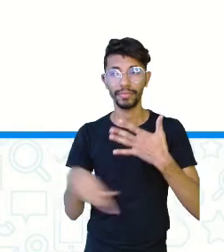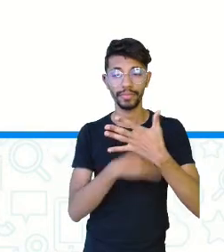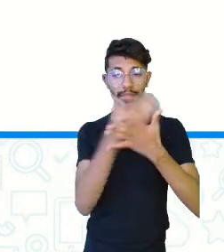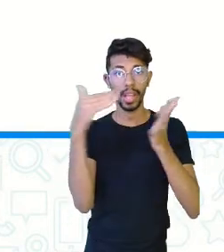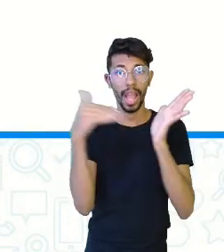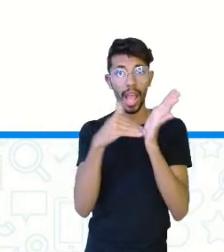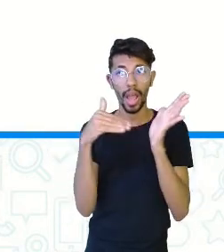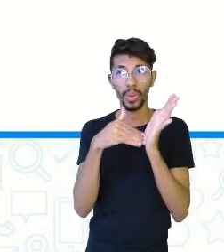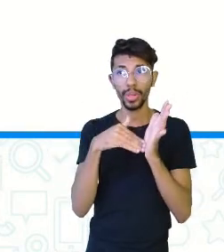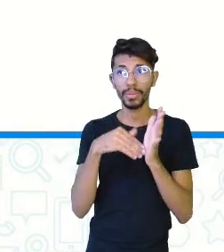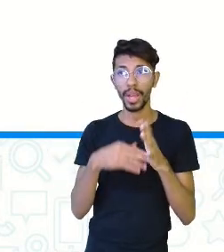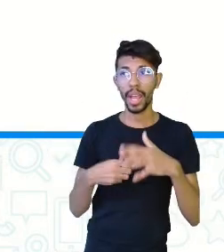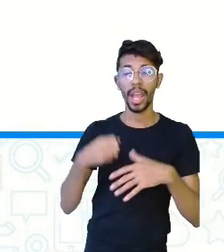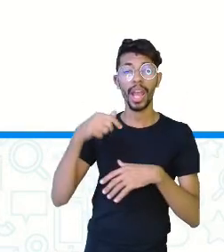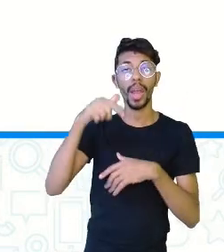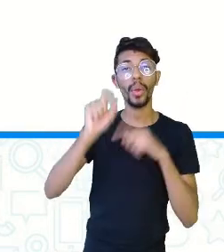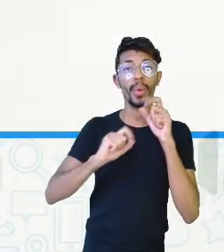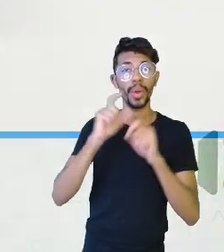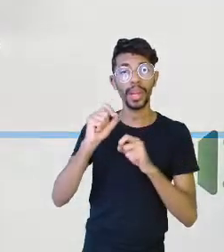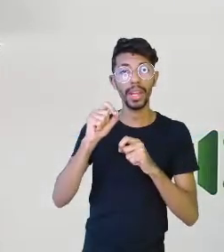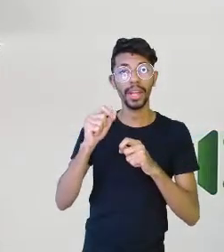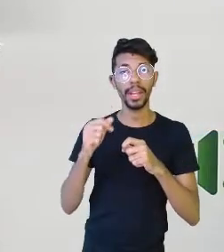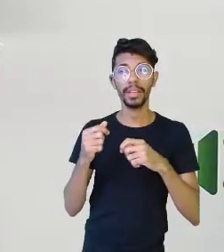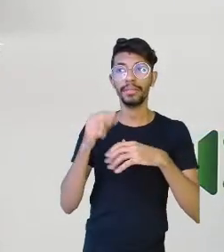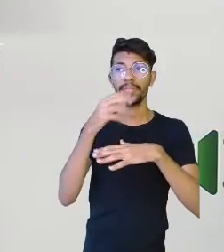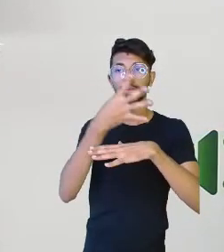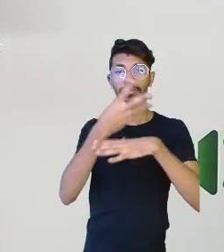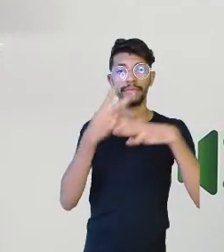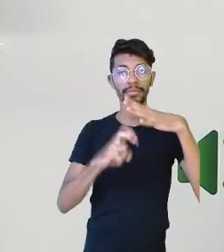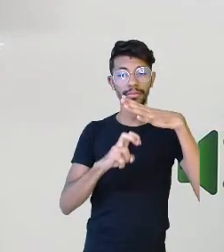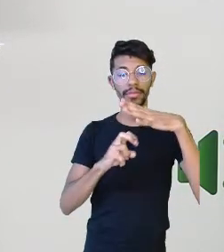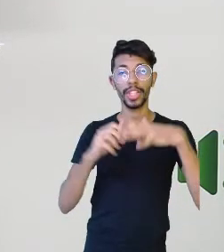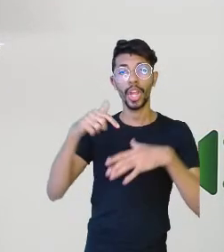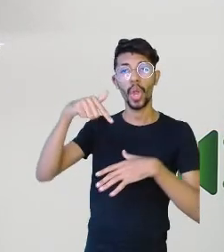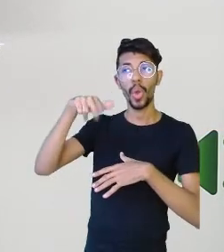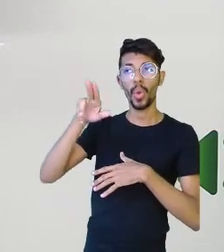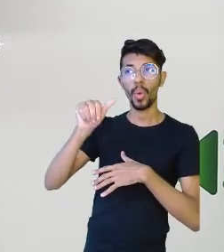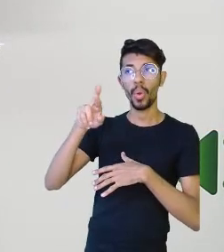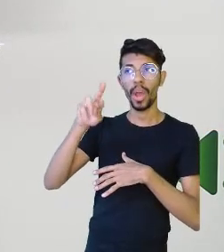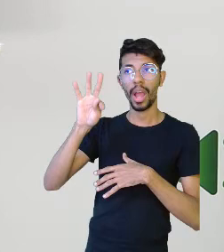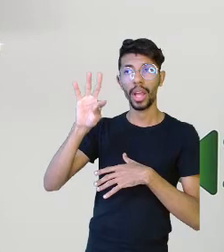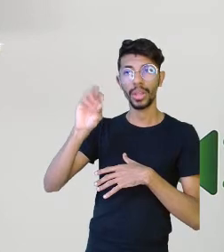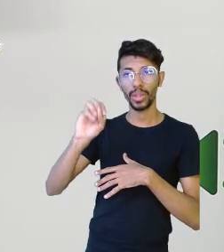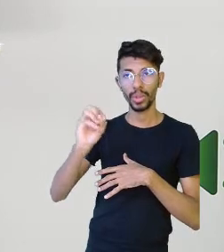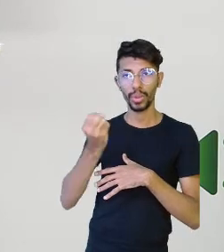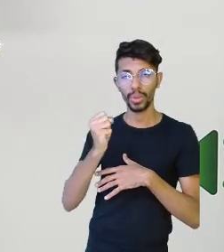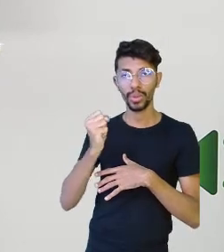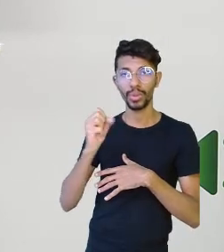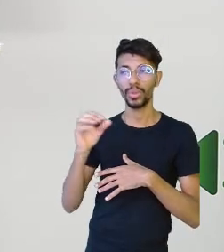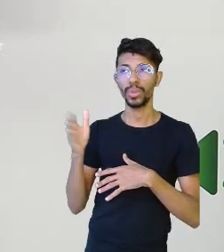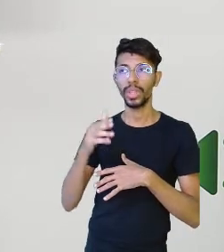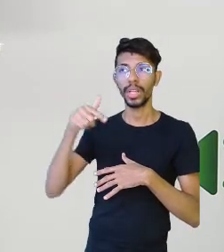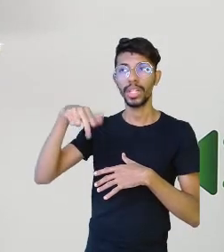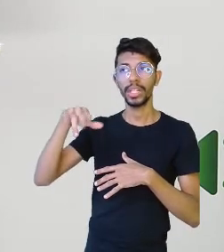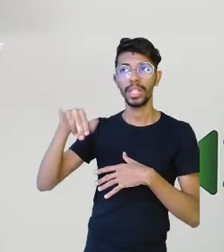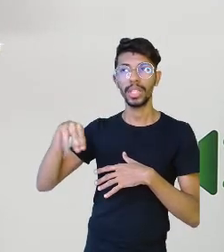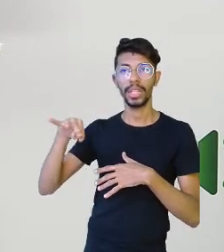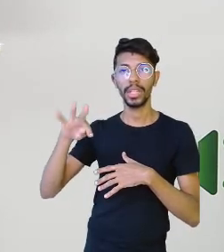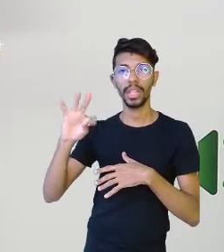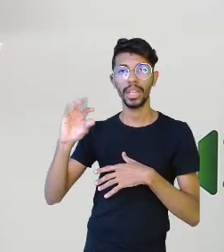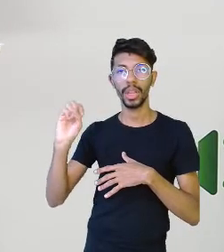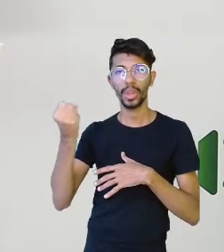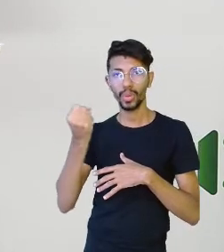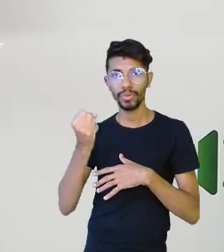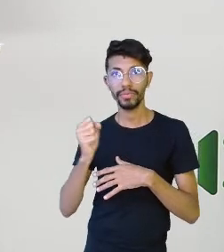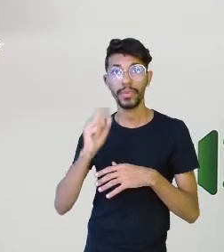Isso é uma questão de treinamento. Aproveita, quando terminar a aula, pesquisa.